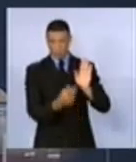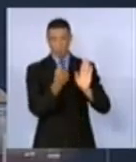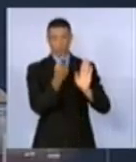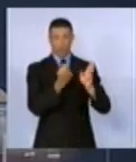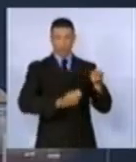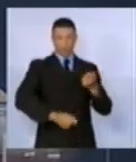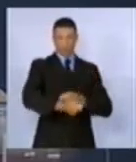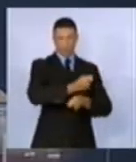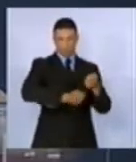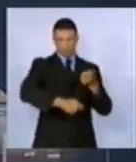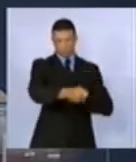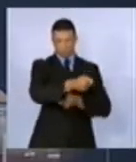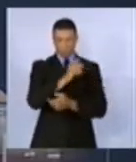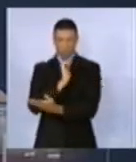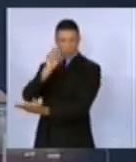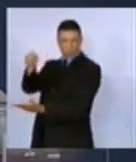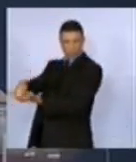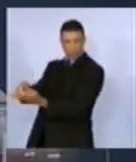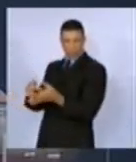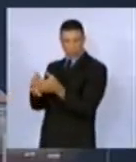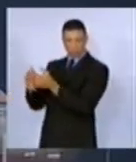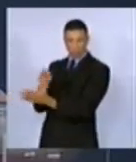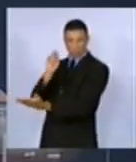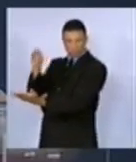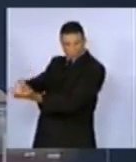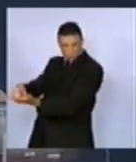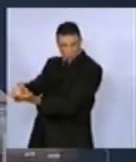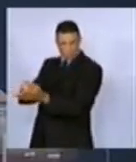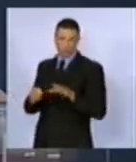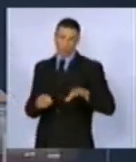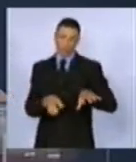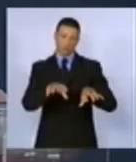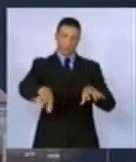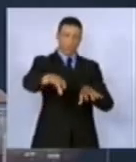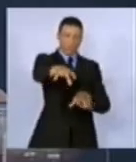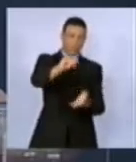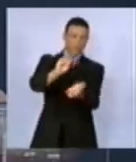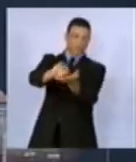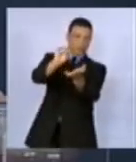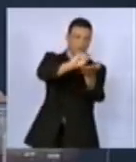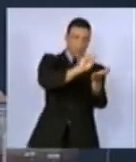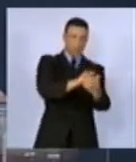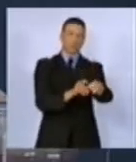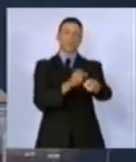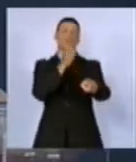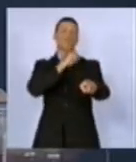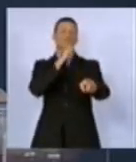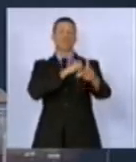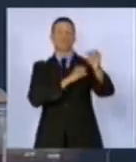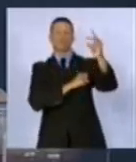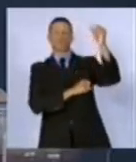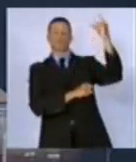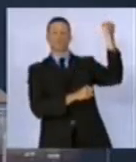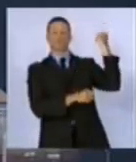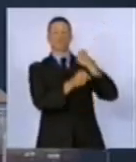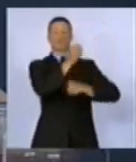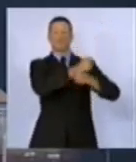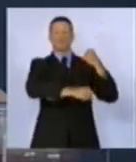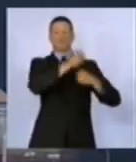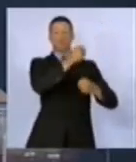estruturando para aquisição de máquinas o que não ocorre com algumas unidades que foram implantadas nessas mesmas regiões há 10 20